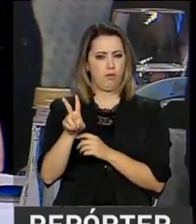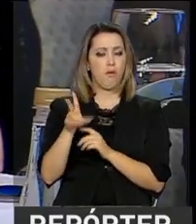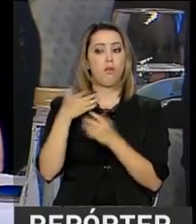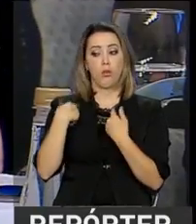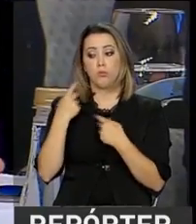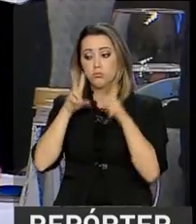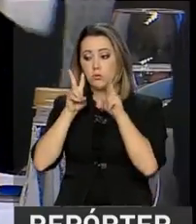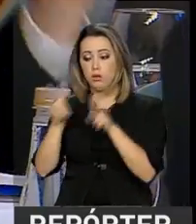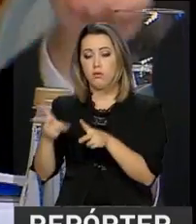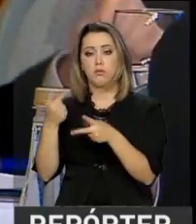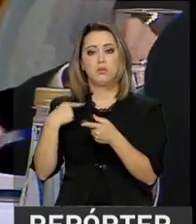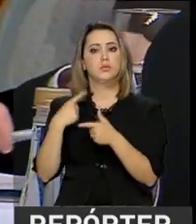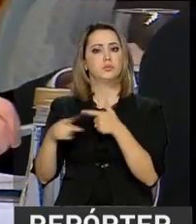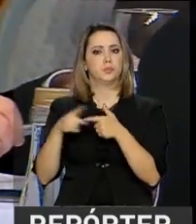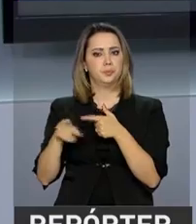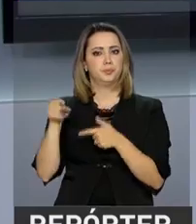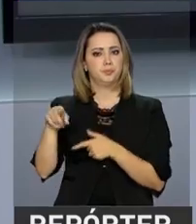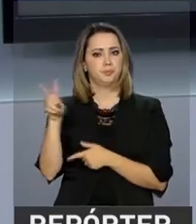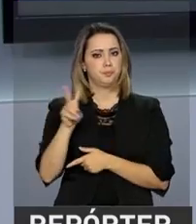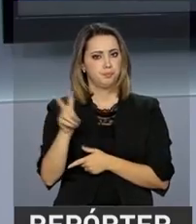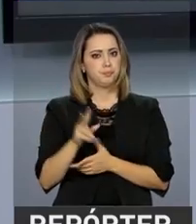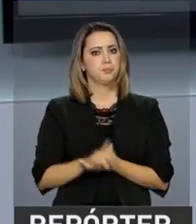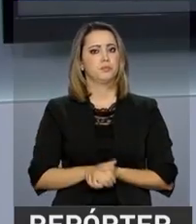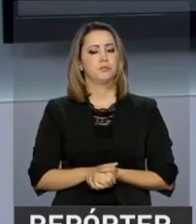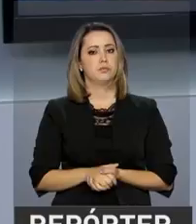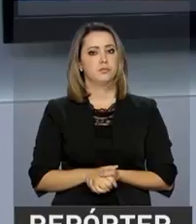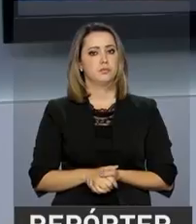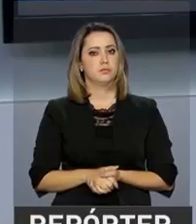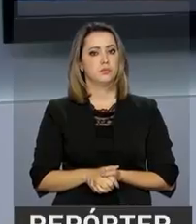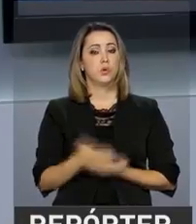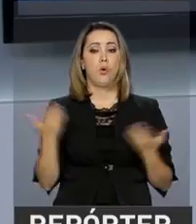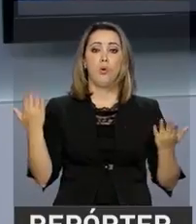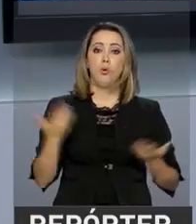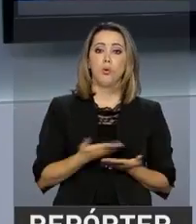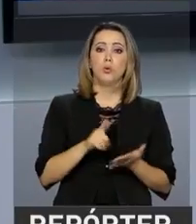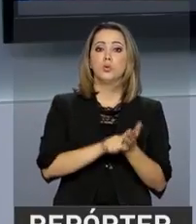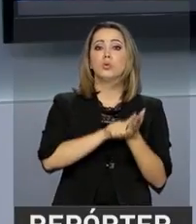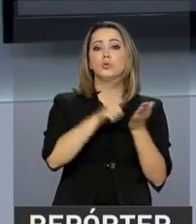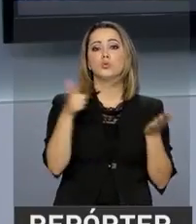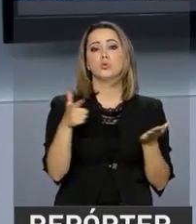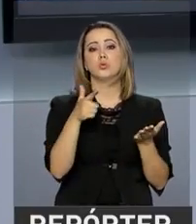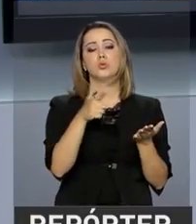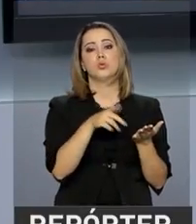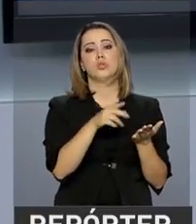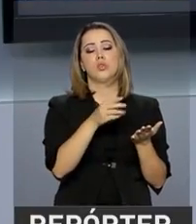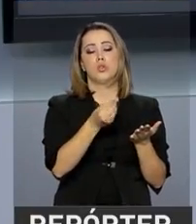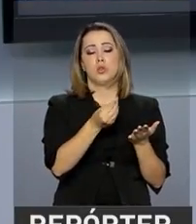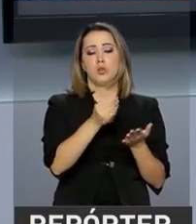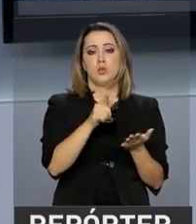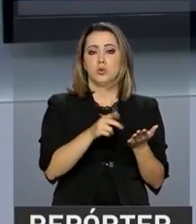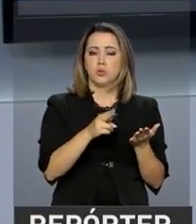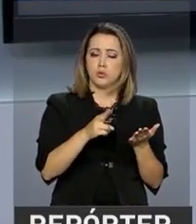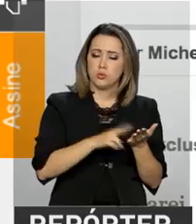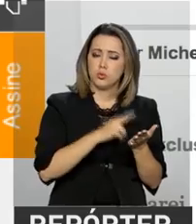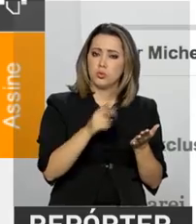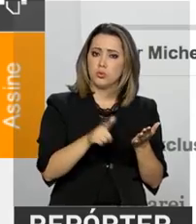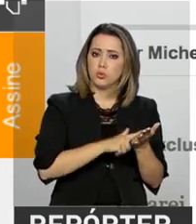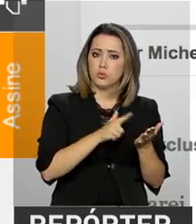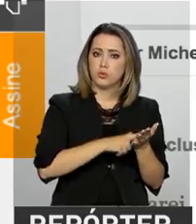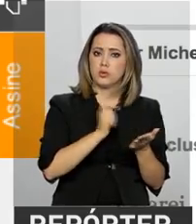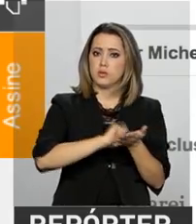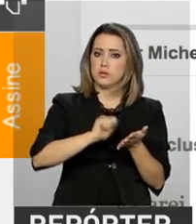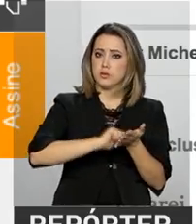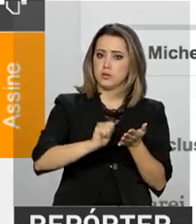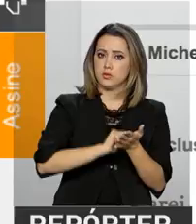a eventuais retrocessos. Em artigo publicado hoje no jornal Valor Econômico, o presidente Michel Temer escreveu sobre